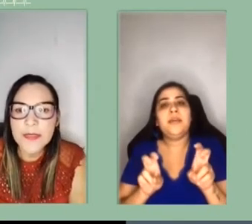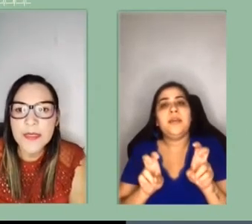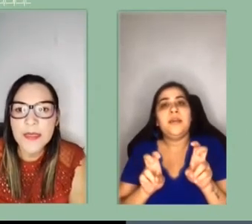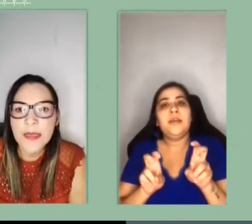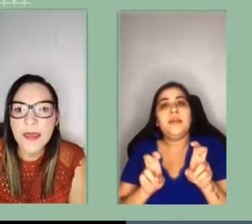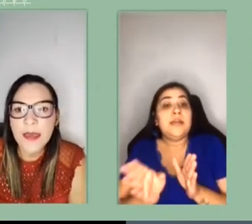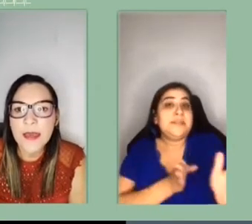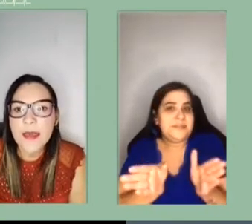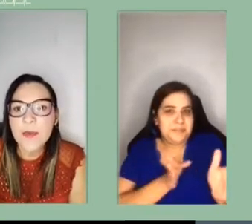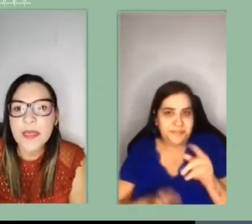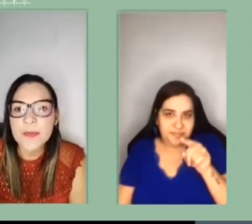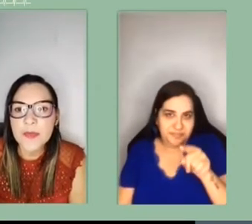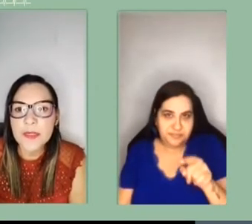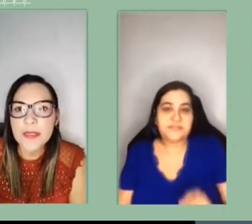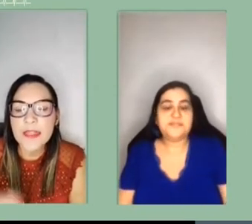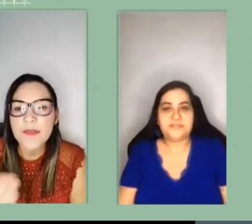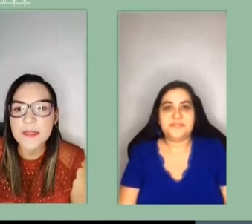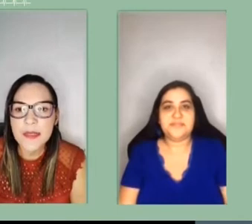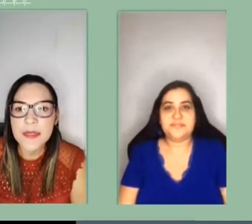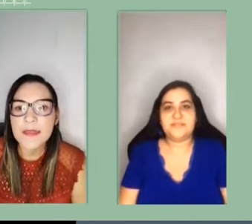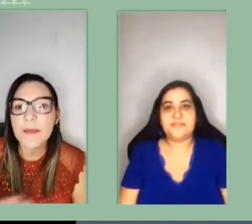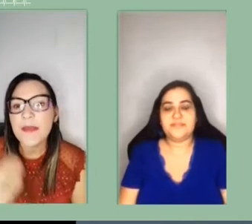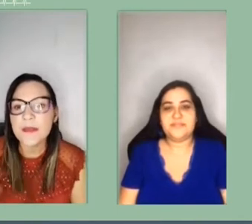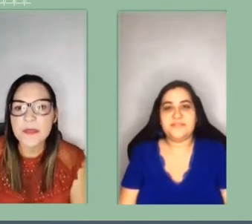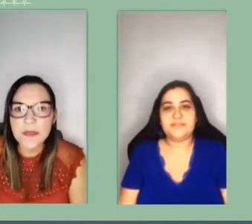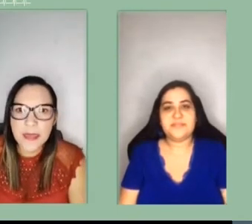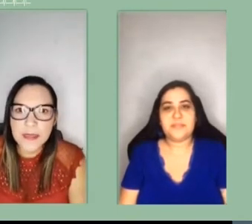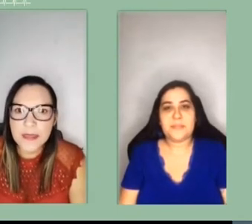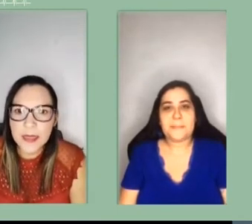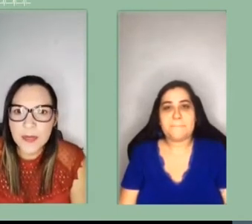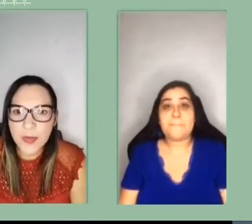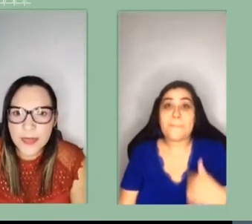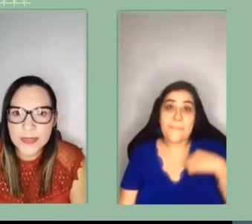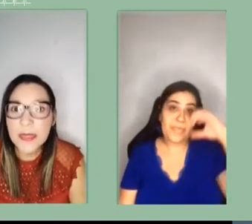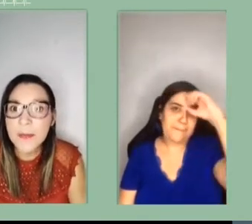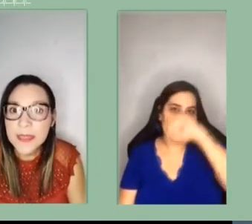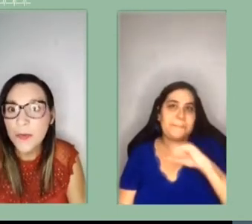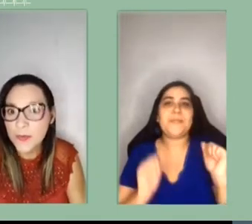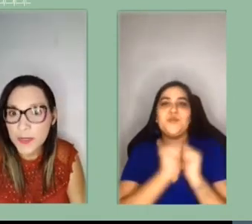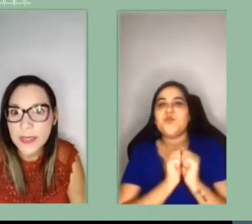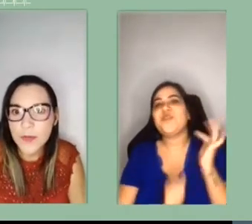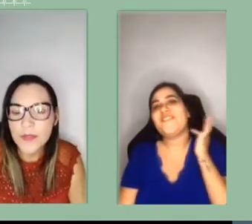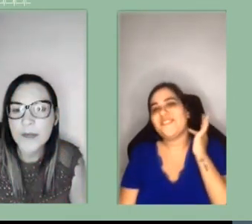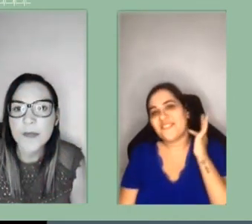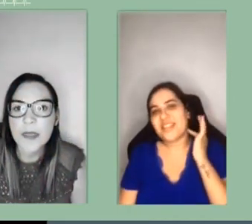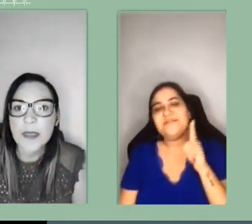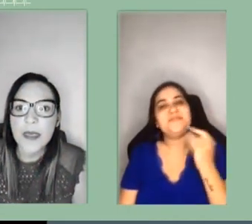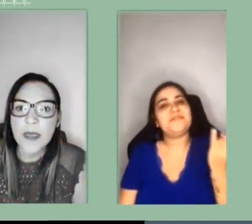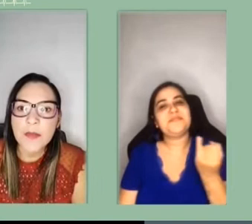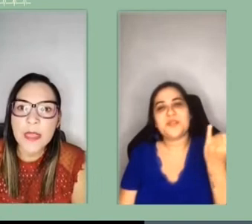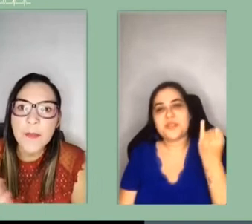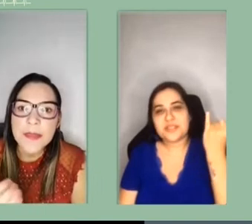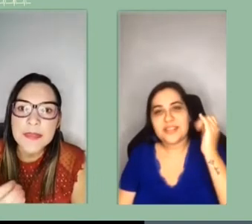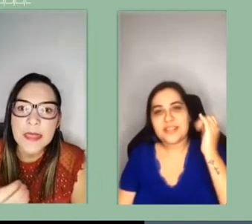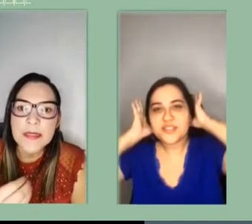importante porque as pessoas que têm deficiência, ela também adoecem e também são profissionais de saúde. Óbvio.